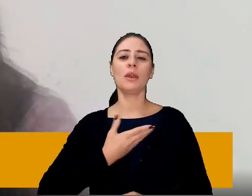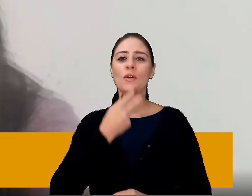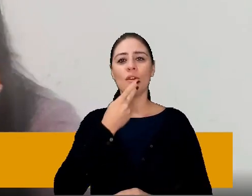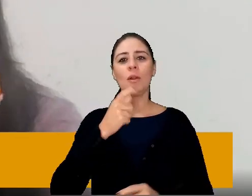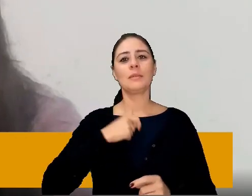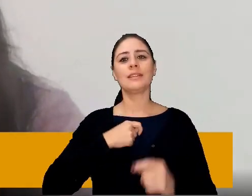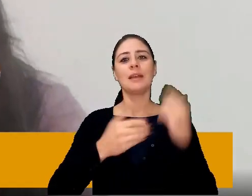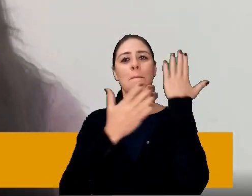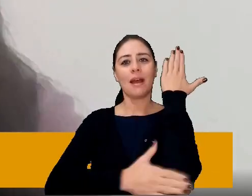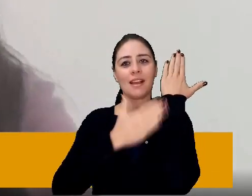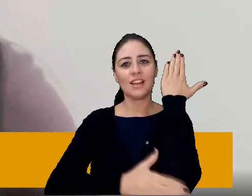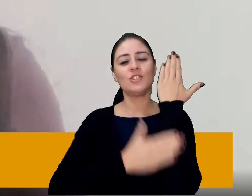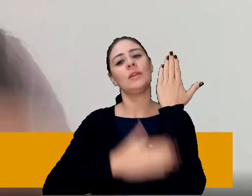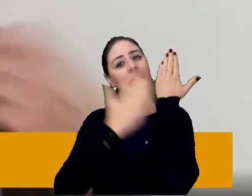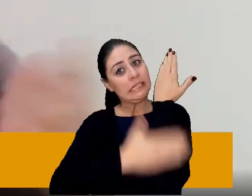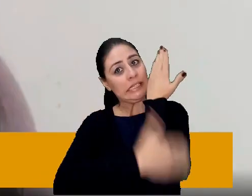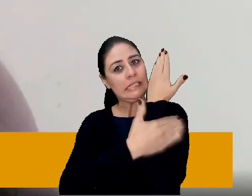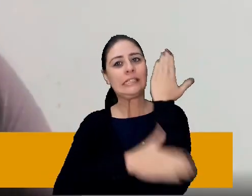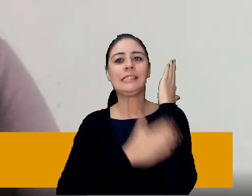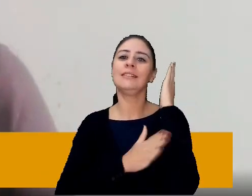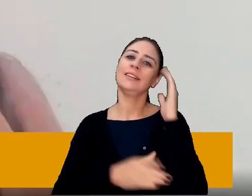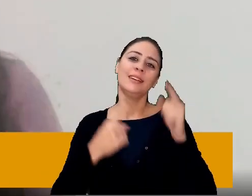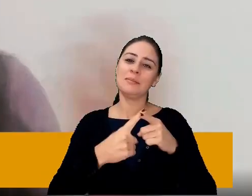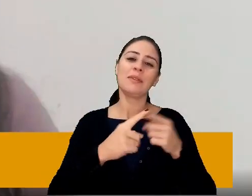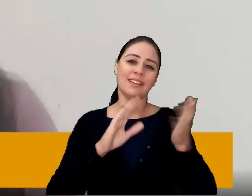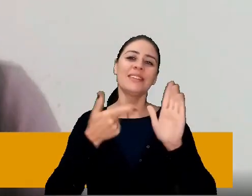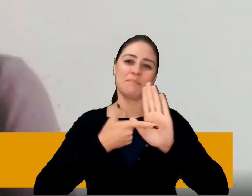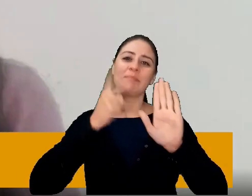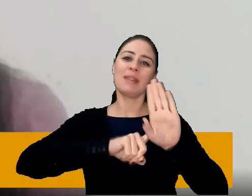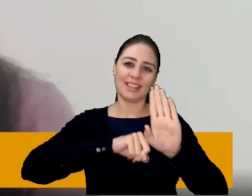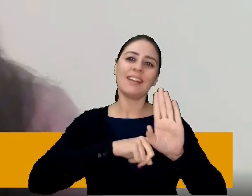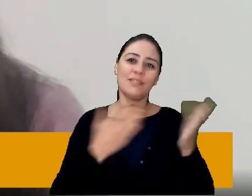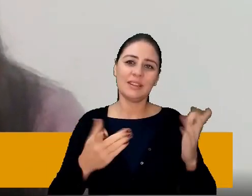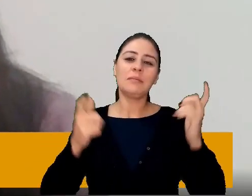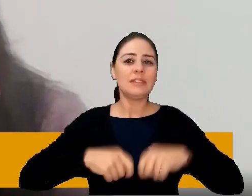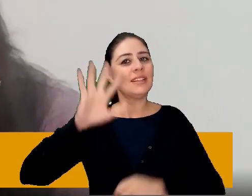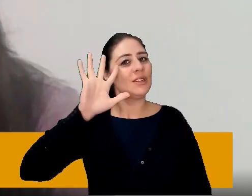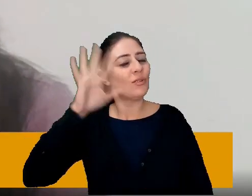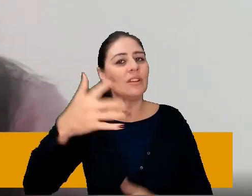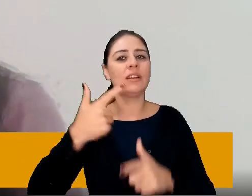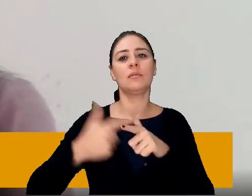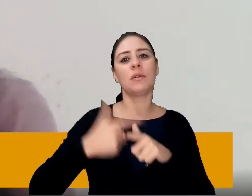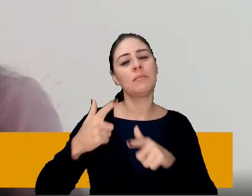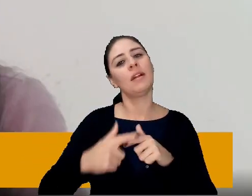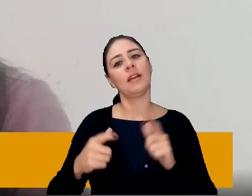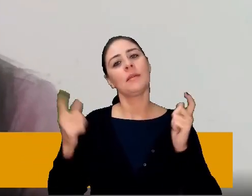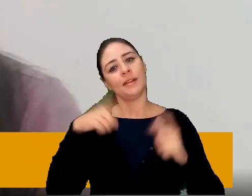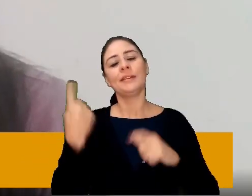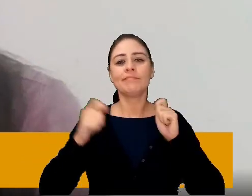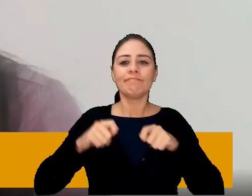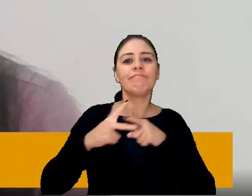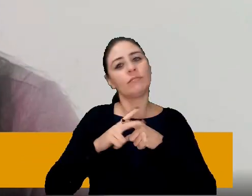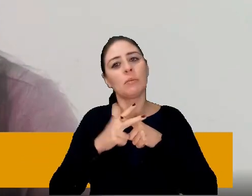meu, tem que ir lá descascar o abacaxi mesmo, né? Se eu não for lá descascar o abacaxi, o negócio não vai acontecer, né? Então, essas coisinhas, assim, que a gente ainda está acertando,